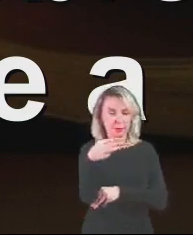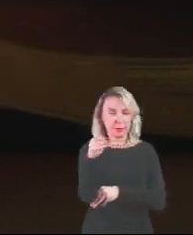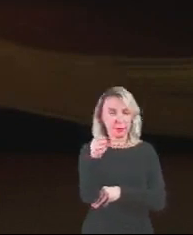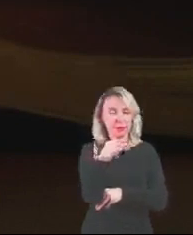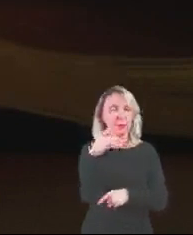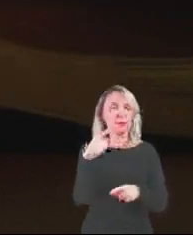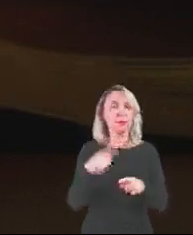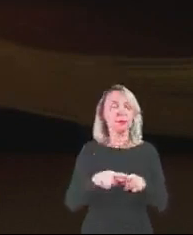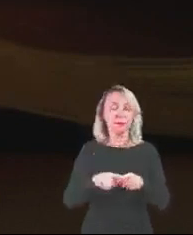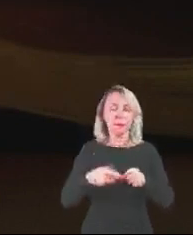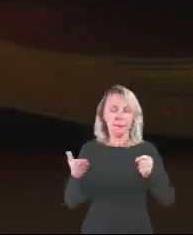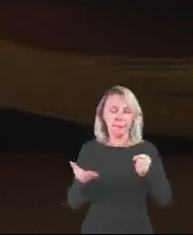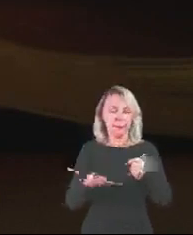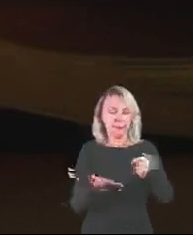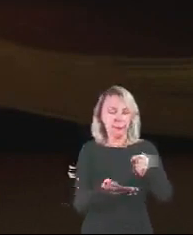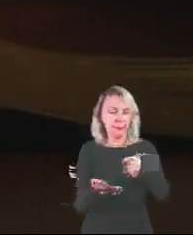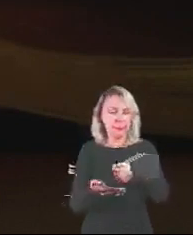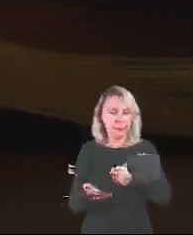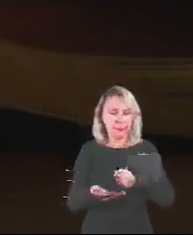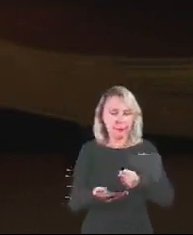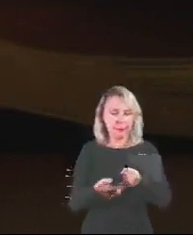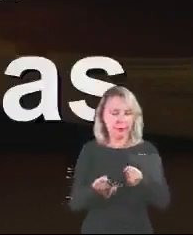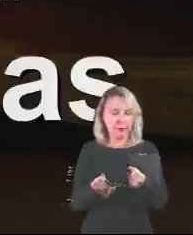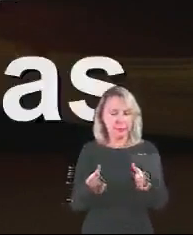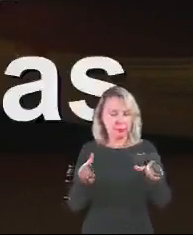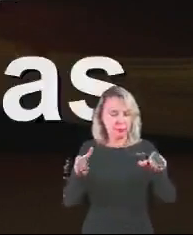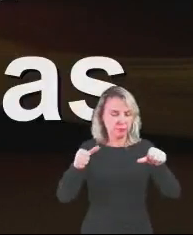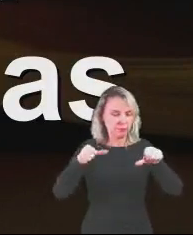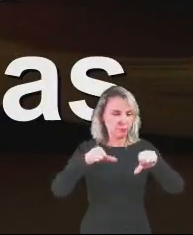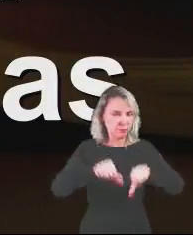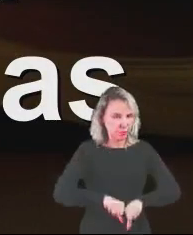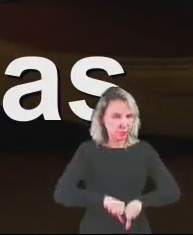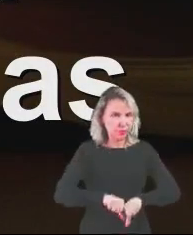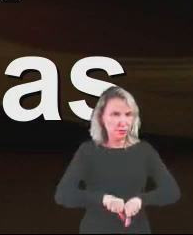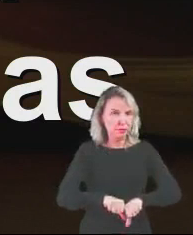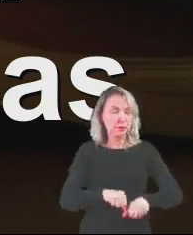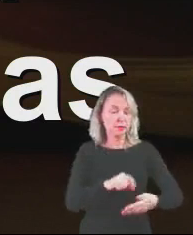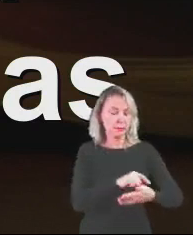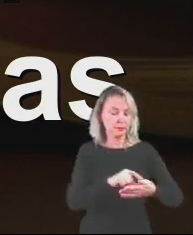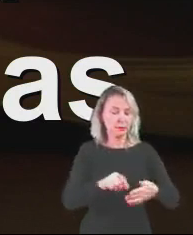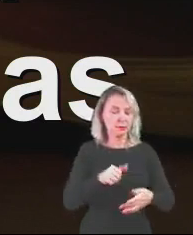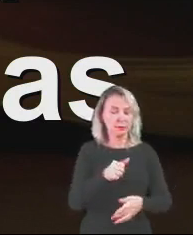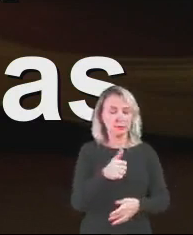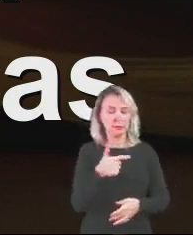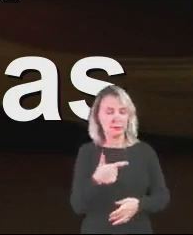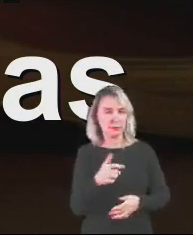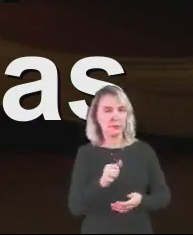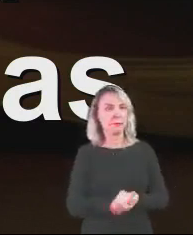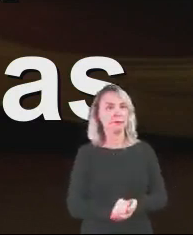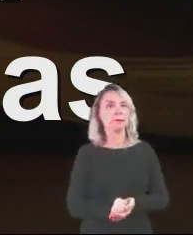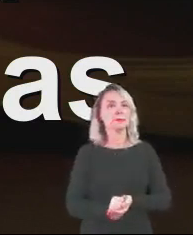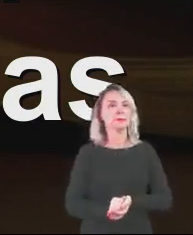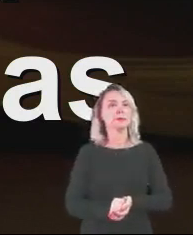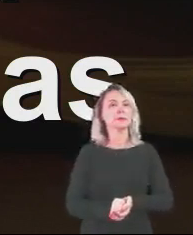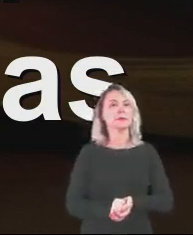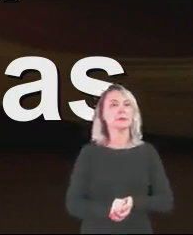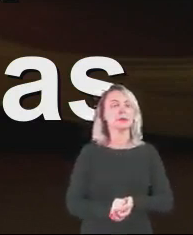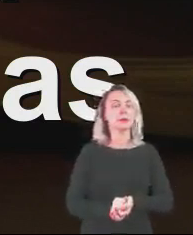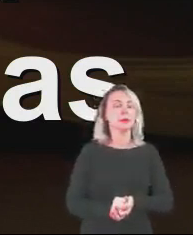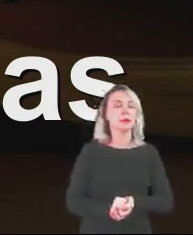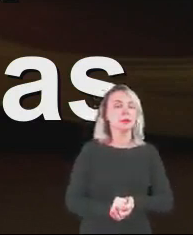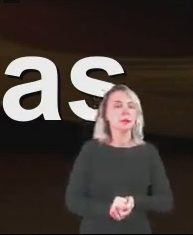a colheita do campo pereceu. Versículo 12, a vide se